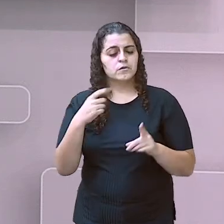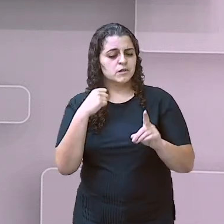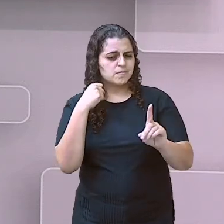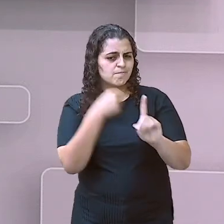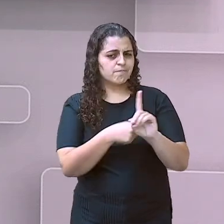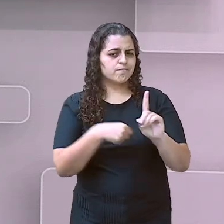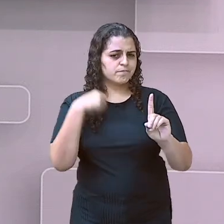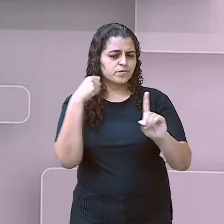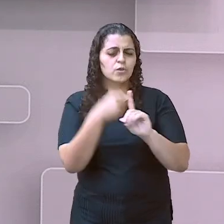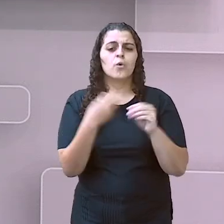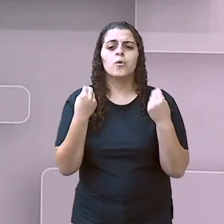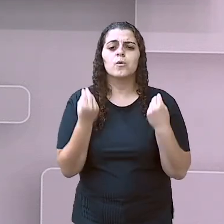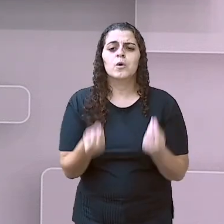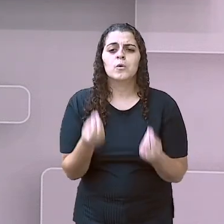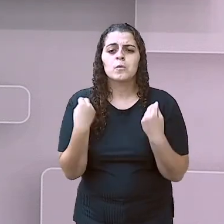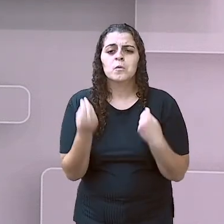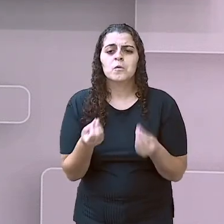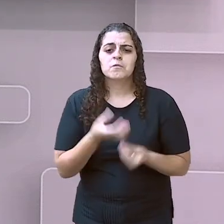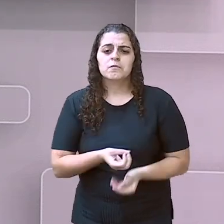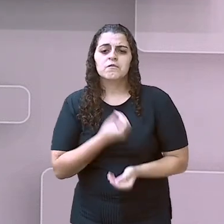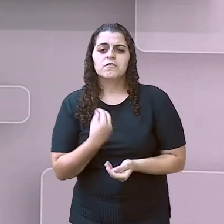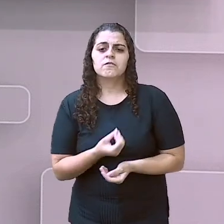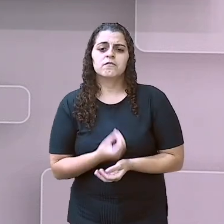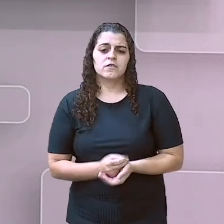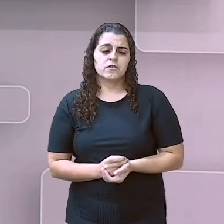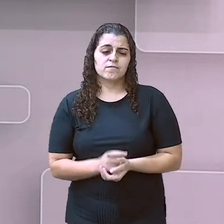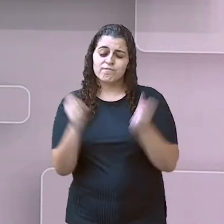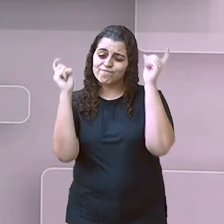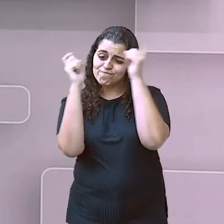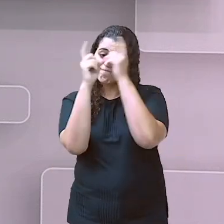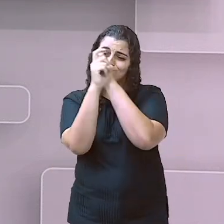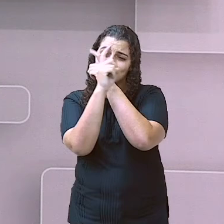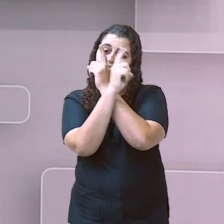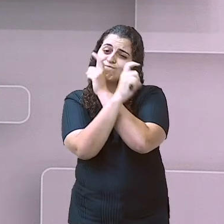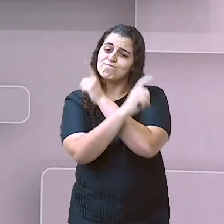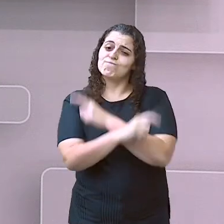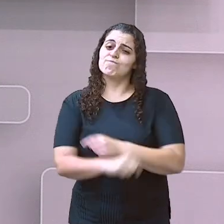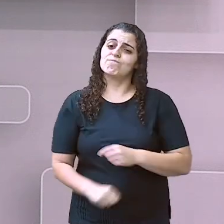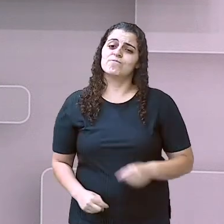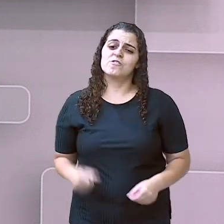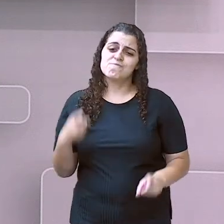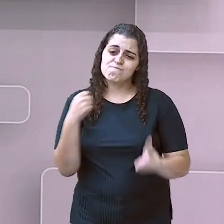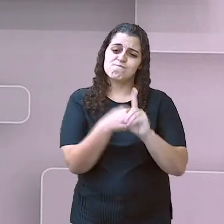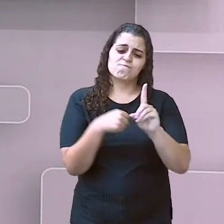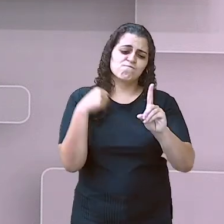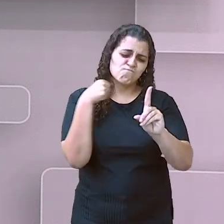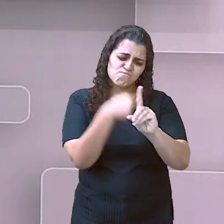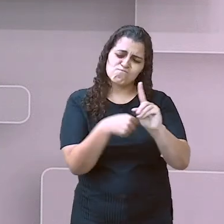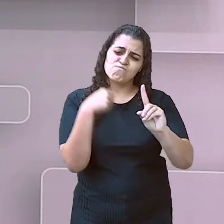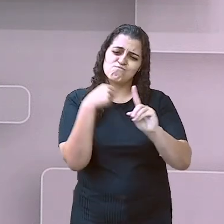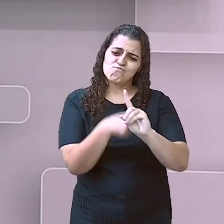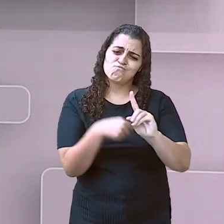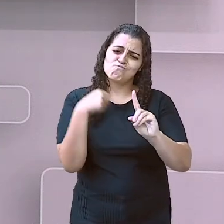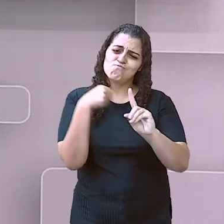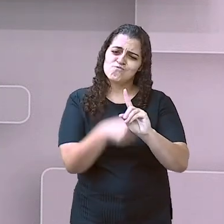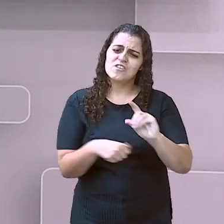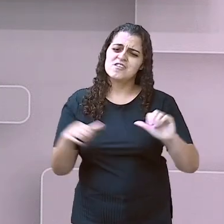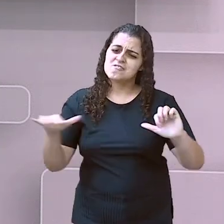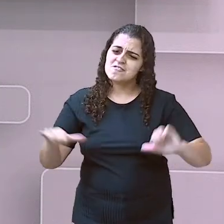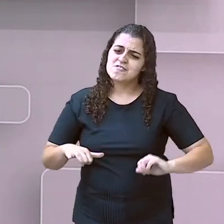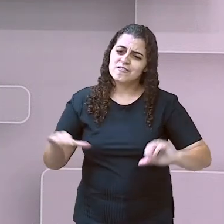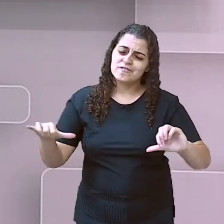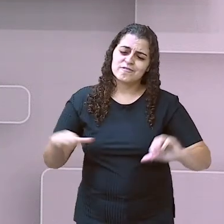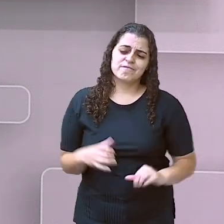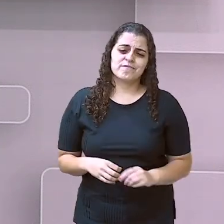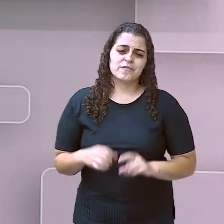vida deles. Como eles iam fazer para sobreviver? Foram muitas lutas mesmo para chegar